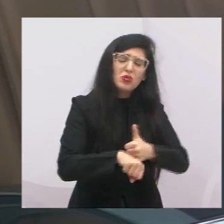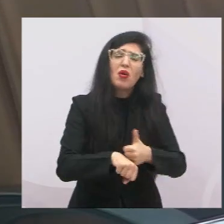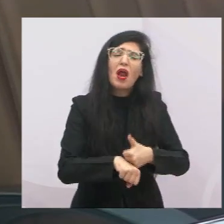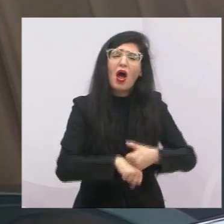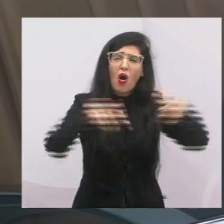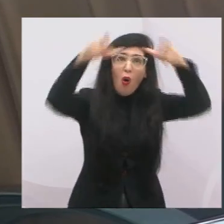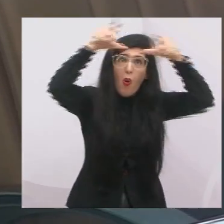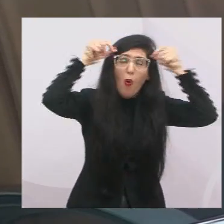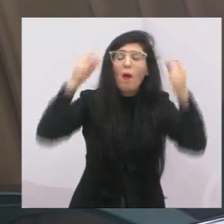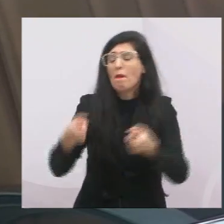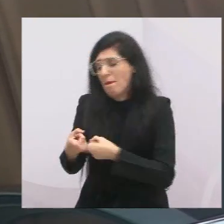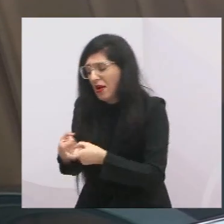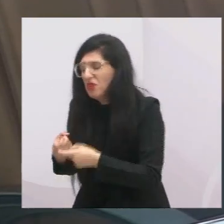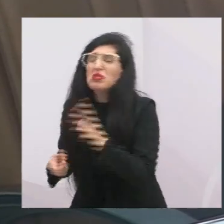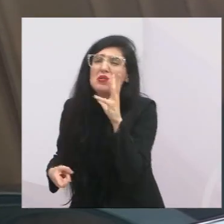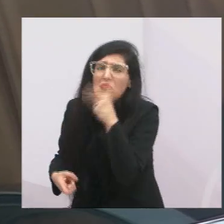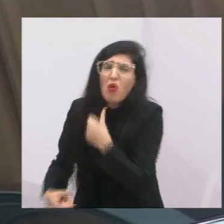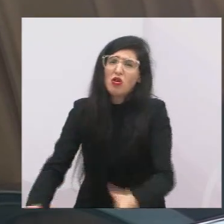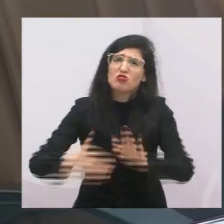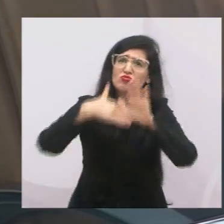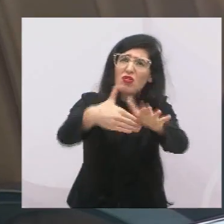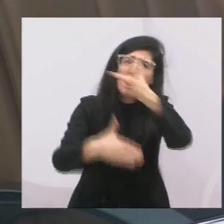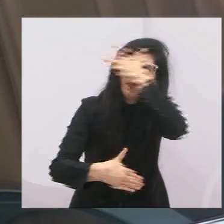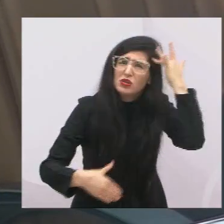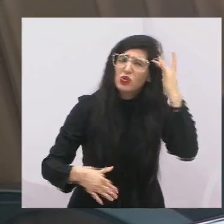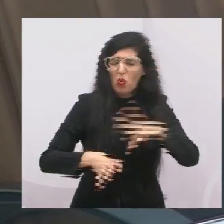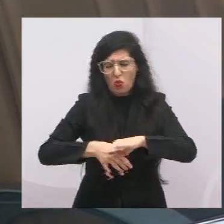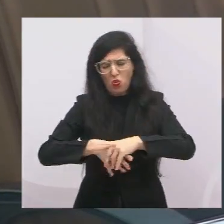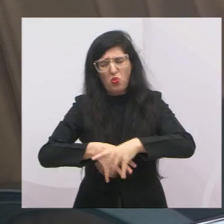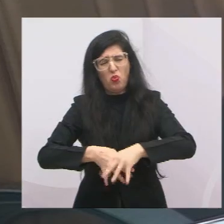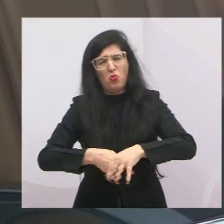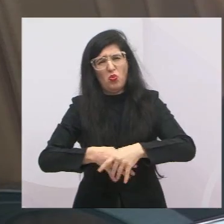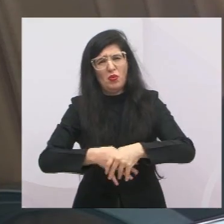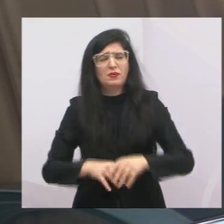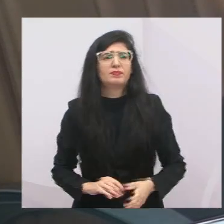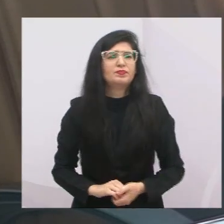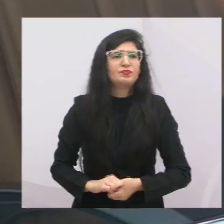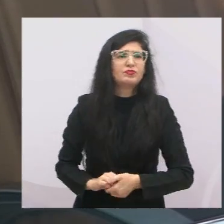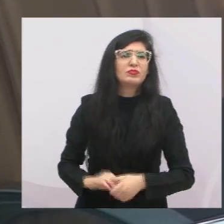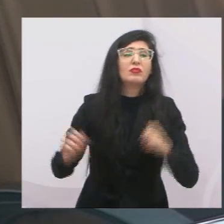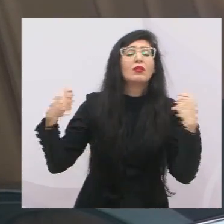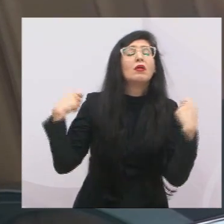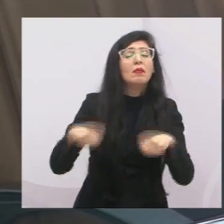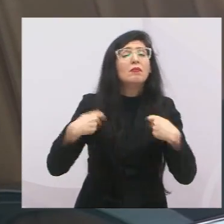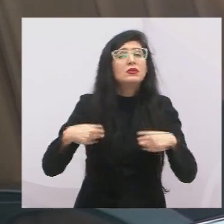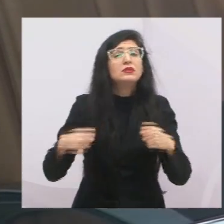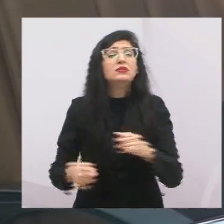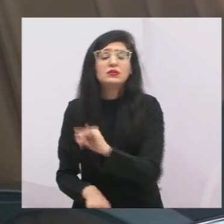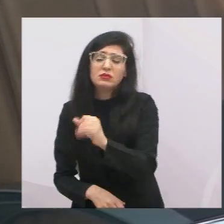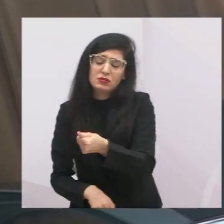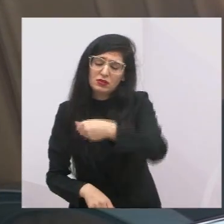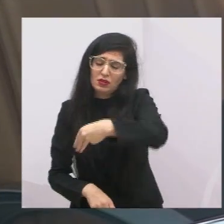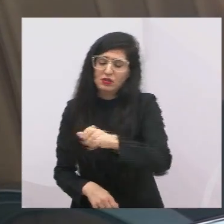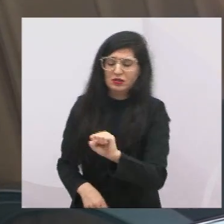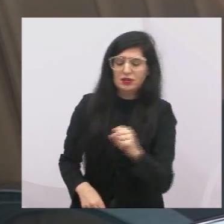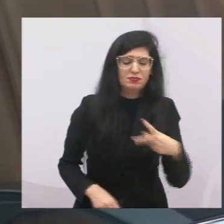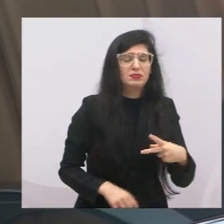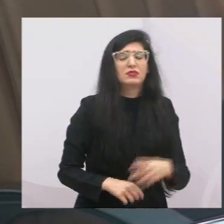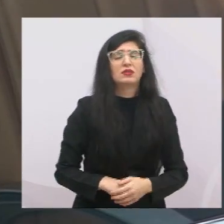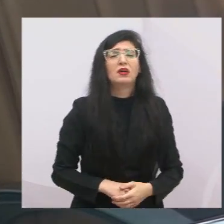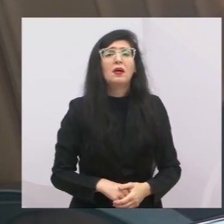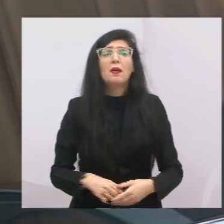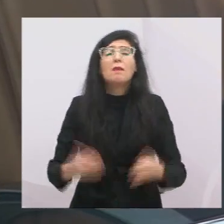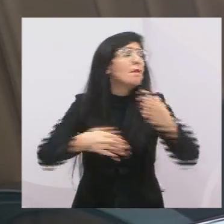atendimento médico aos servidores da rede do Estado de São Paulo, pelo IANSP do Estado de São Paulo. E meu abraço a todos os professores e